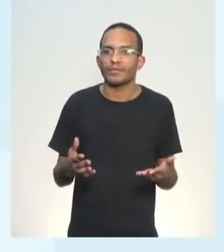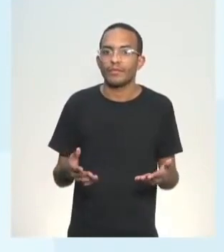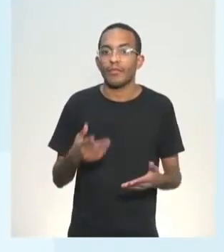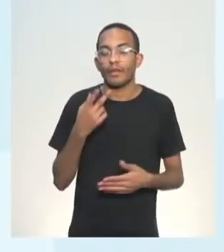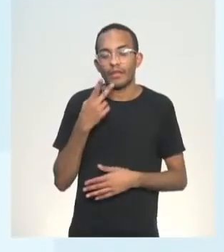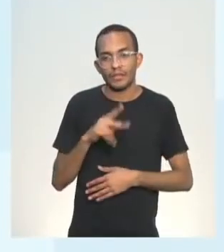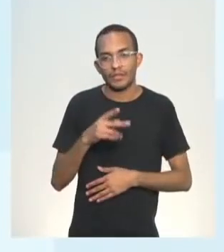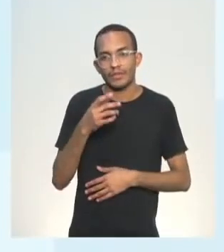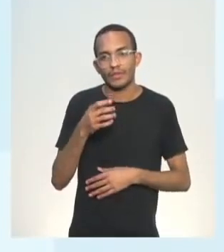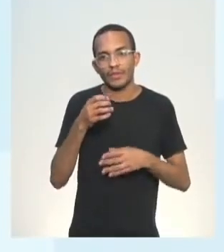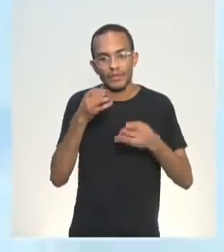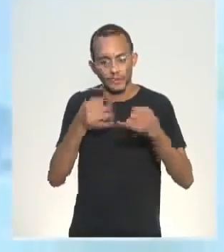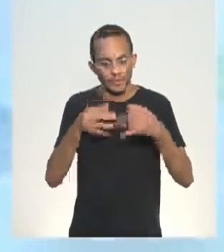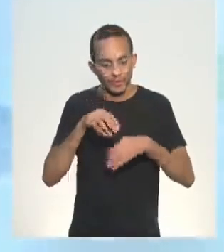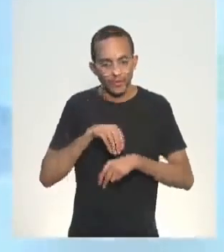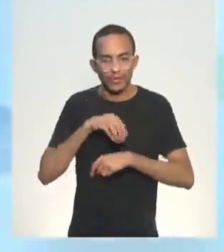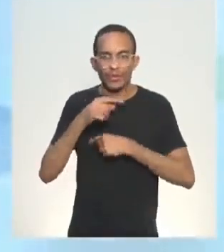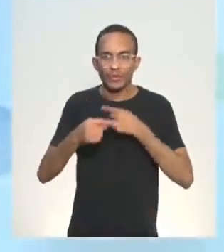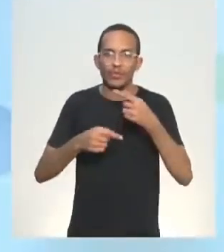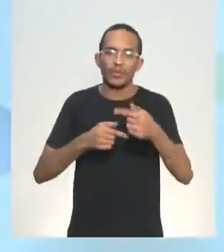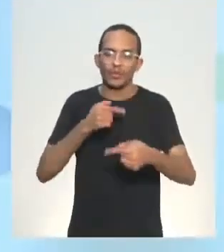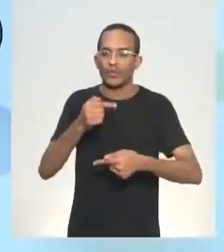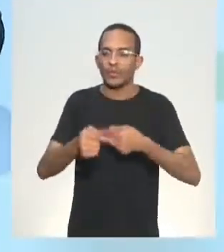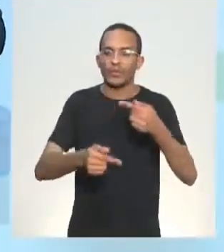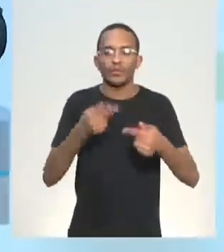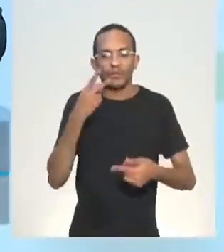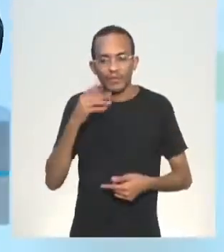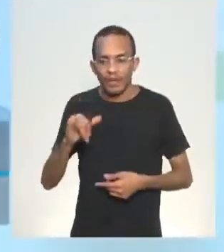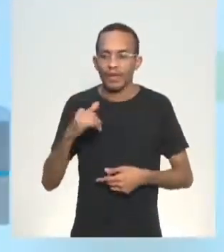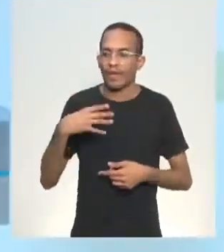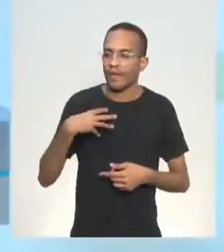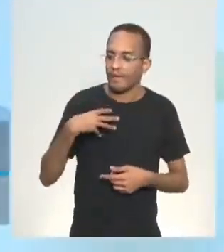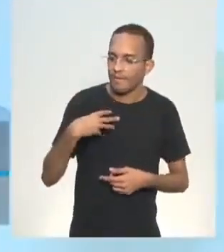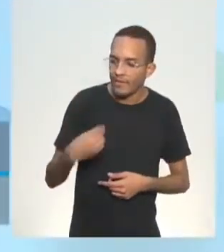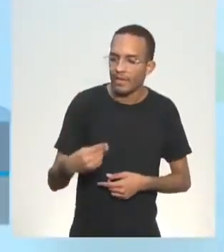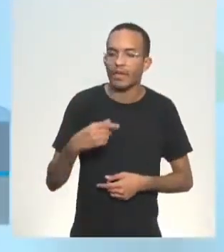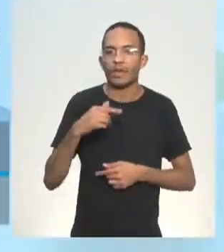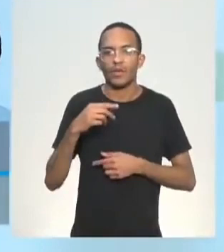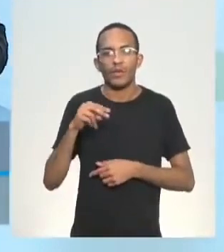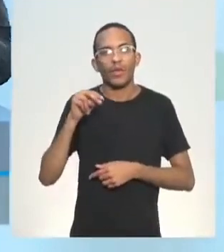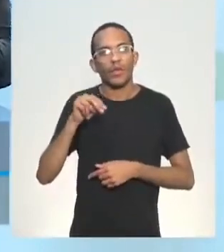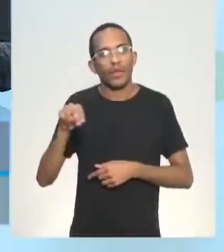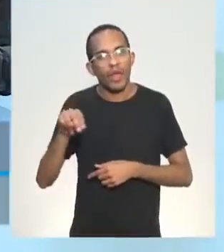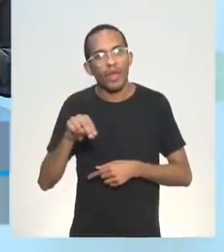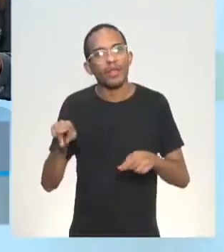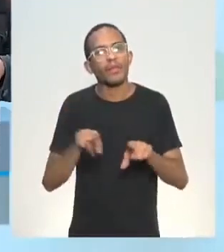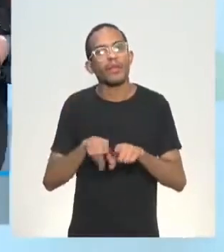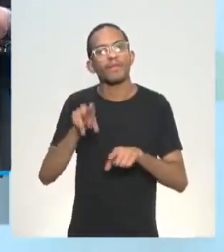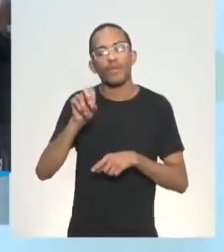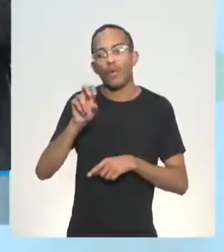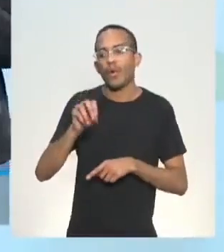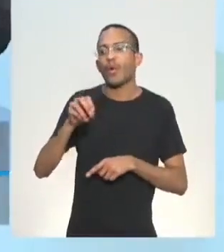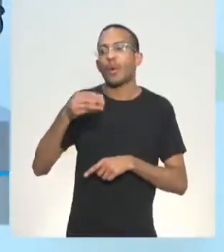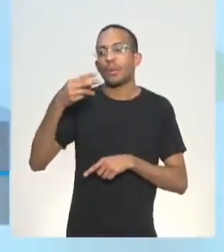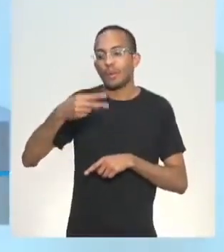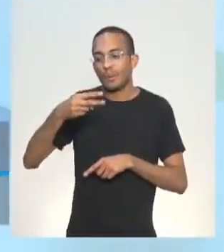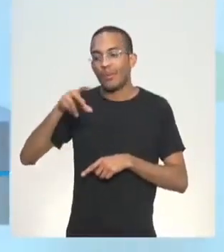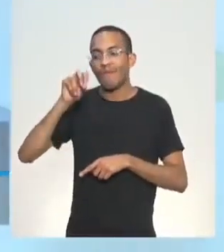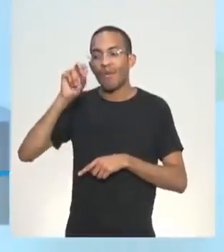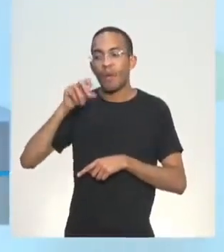é justamente essa questão do transmitir de geração em geração, do pai para o filho, né, vindo lá do avô, do trisavô, é